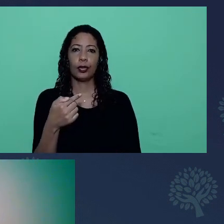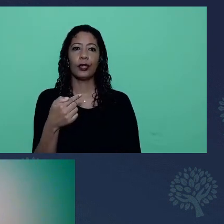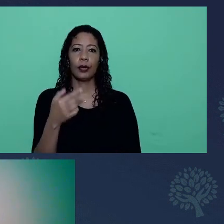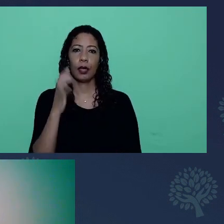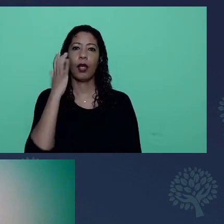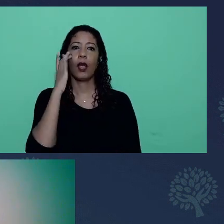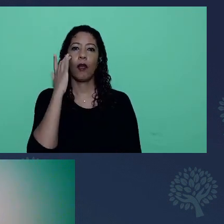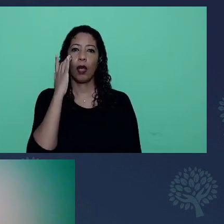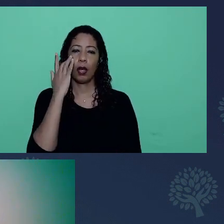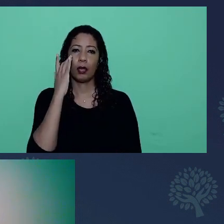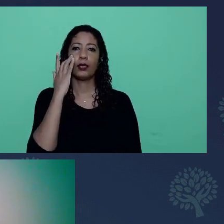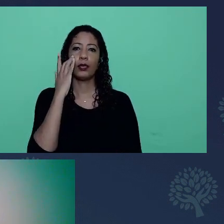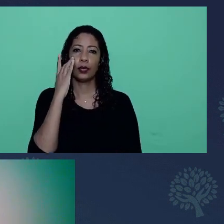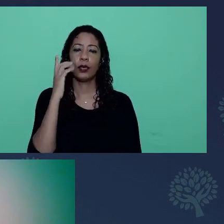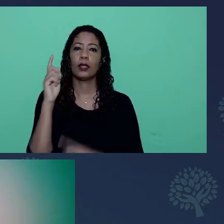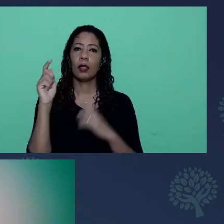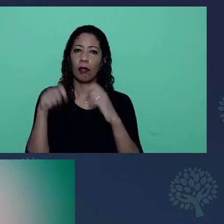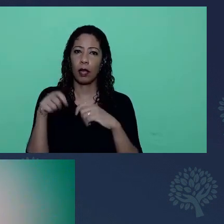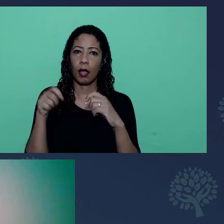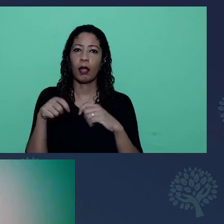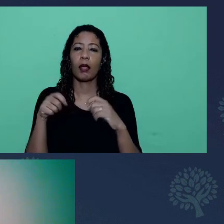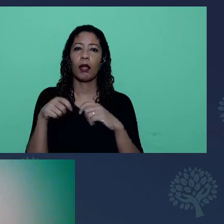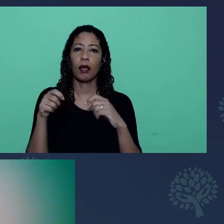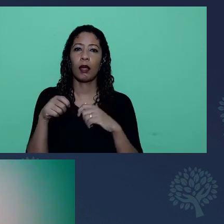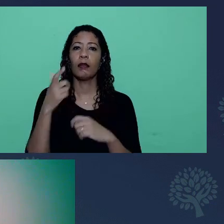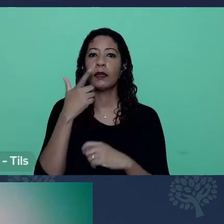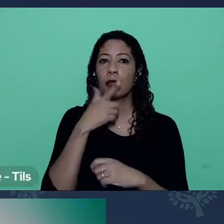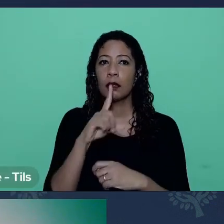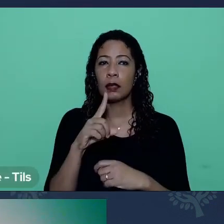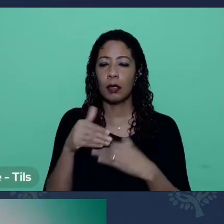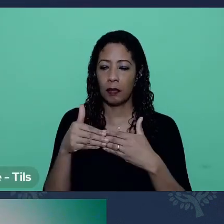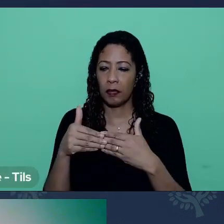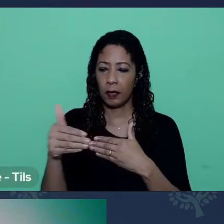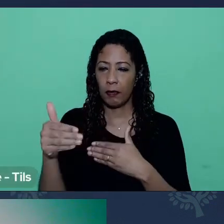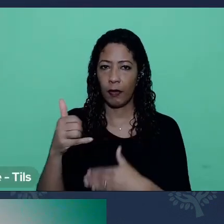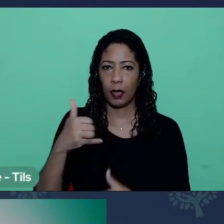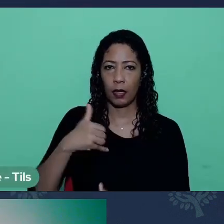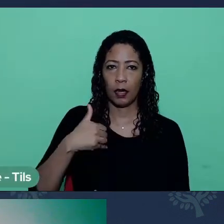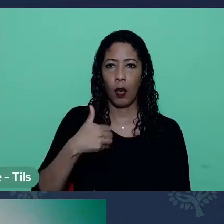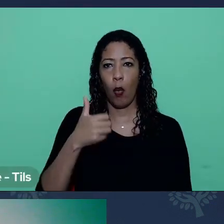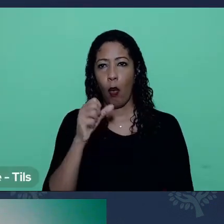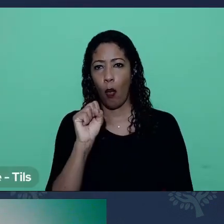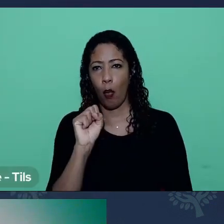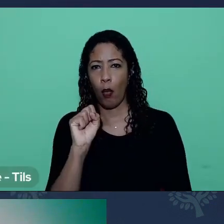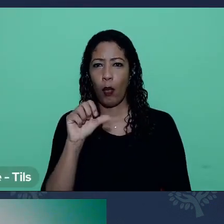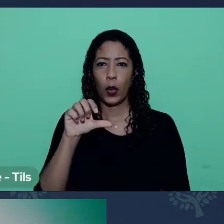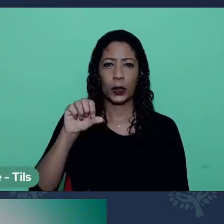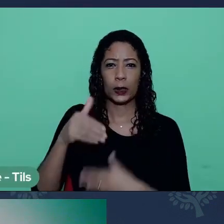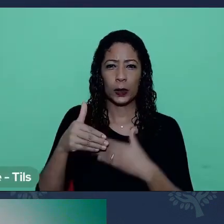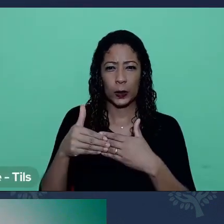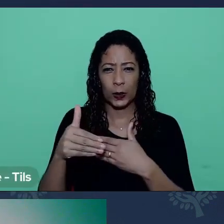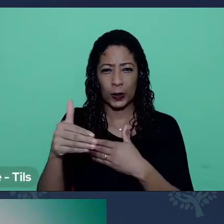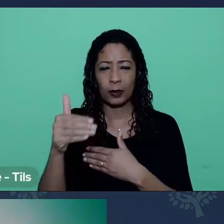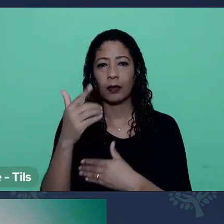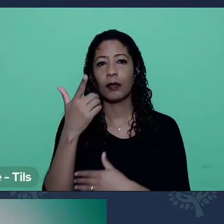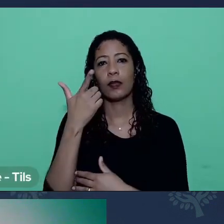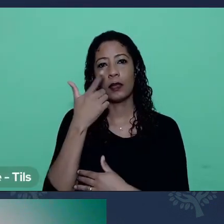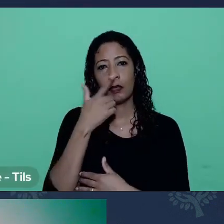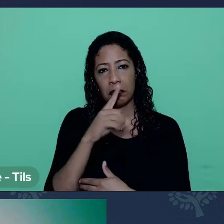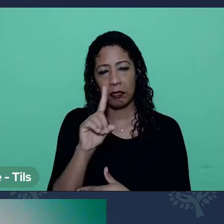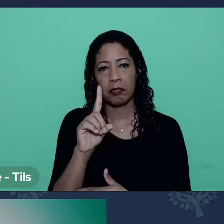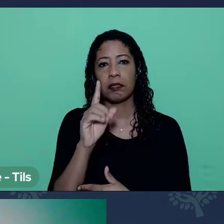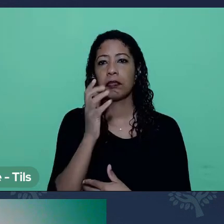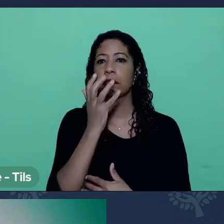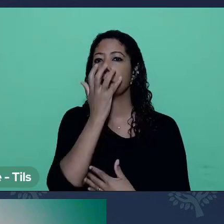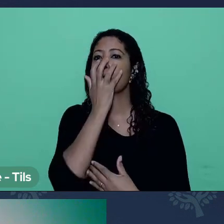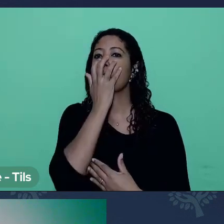é onde você vai conseguir, a partir daí, ter uma coordenação adequada que você possa utilizar